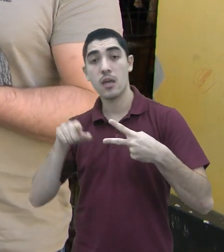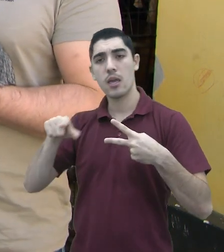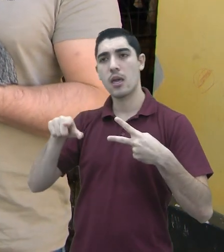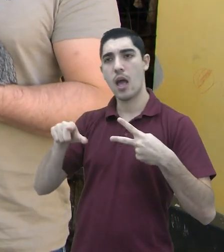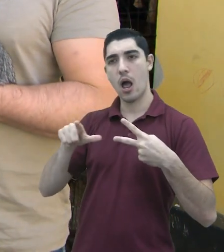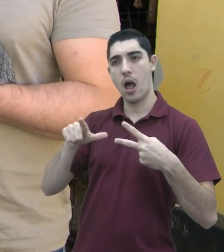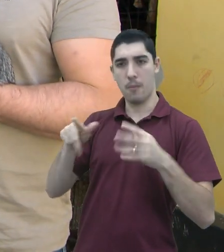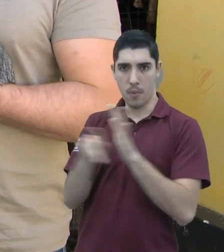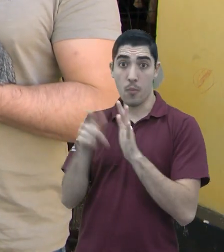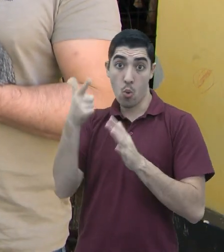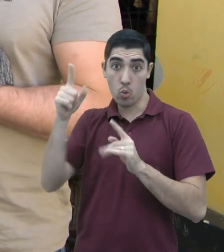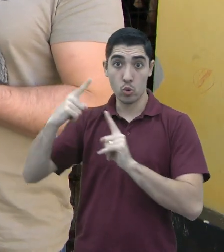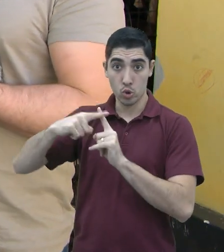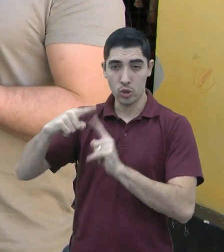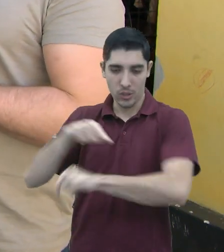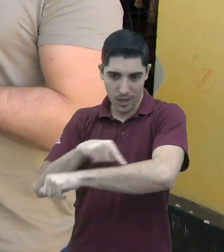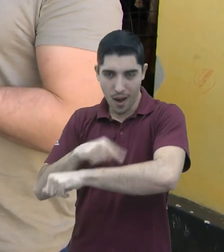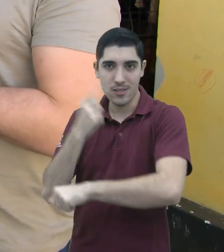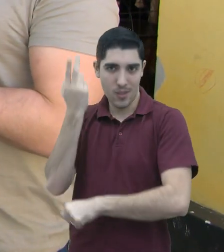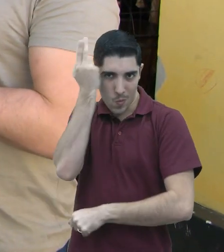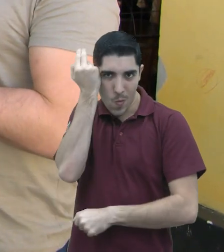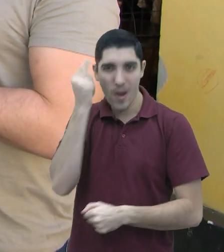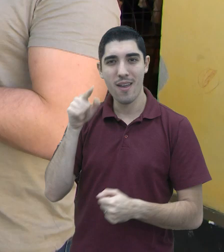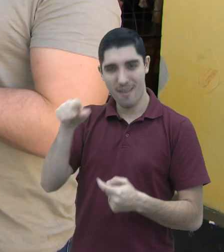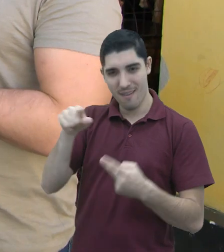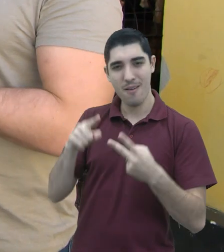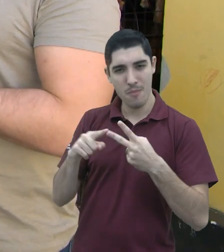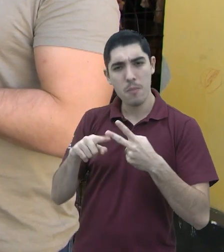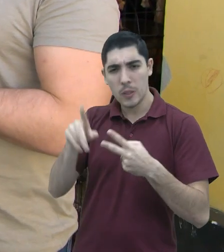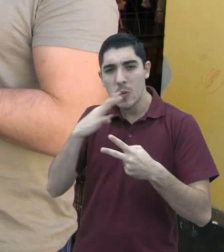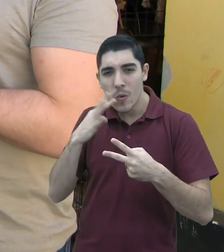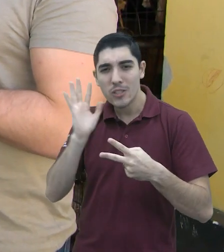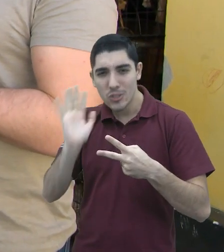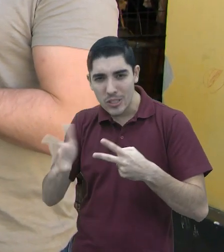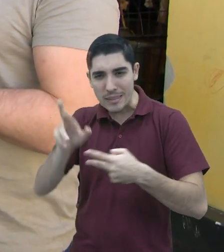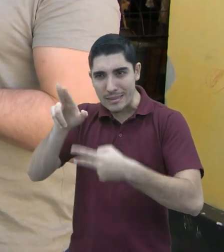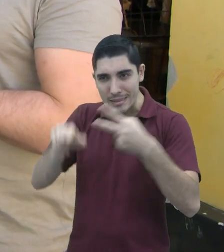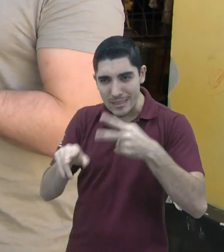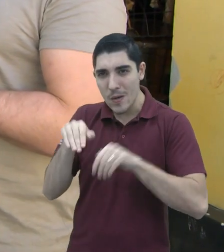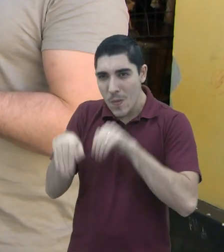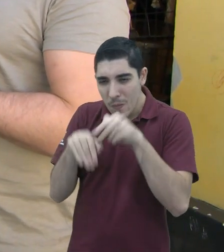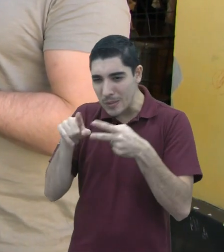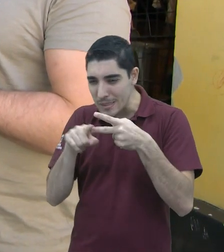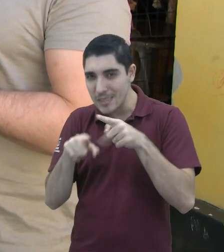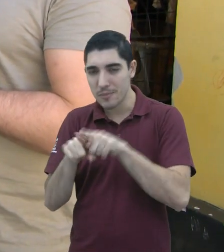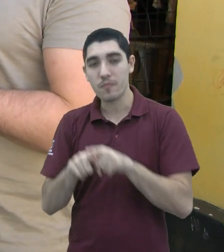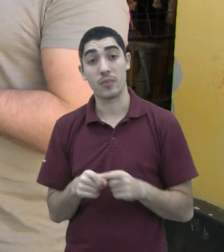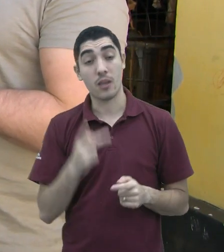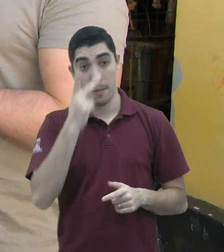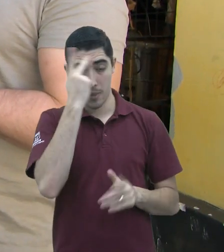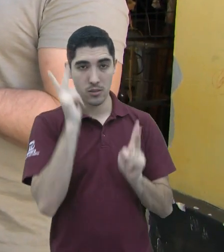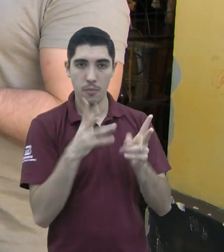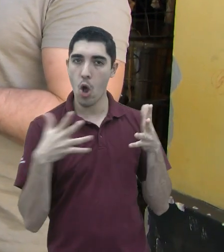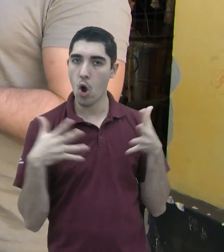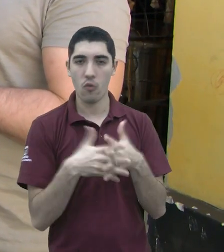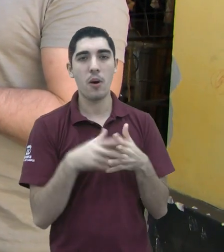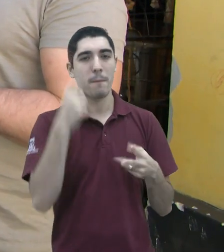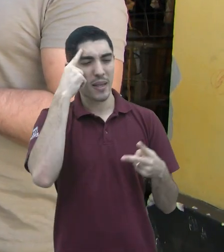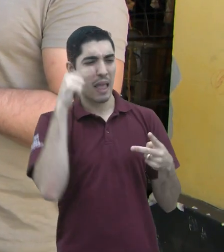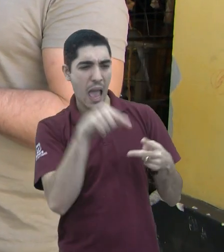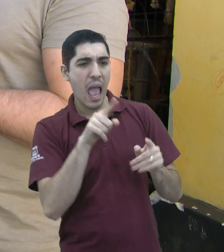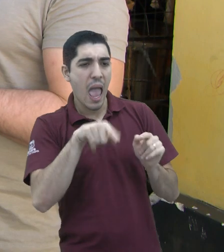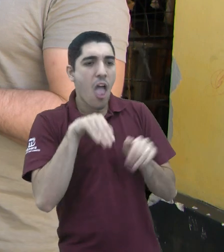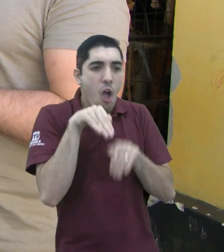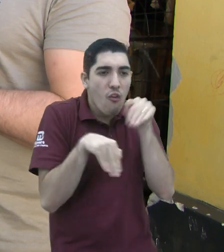de uma outra raça de coelho, mas também dos roedores. Você entende do assunto, né, doutora? Sim. O pessoal confunde muito, né? Porque